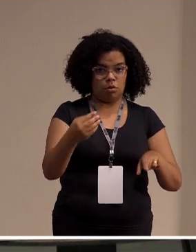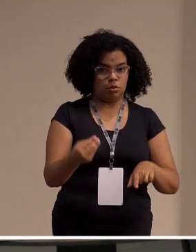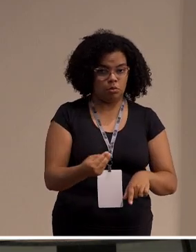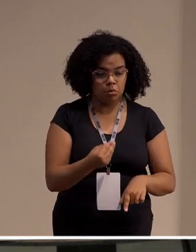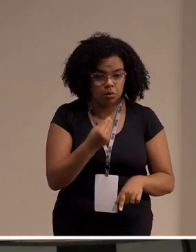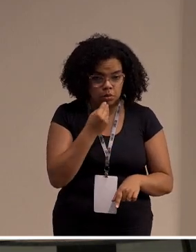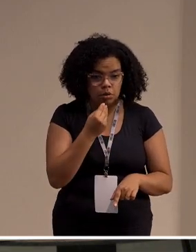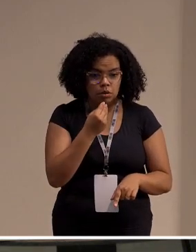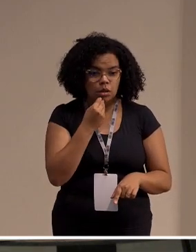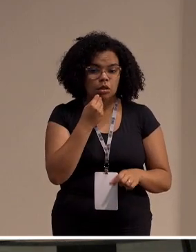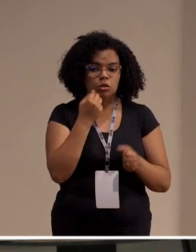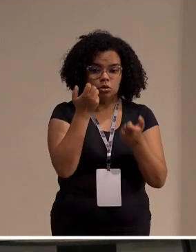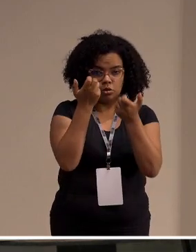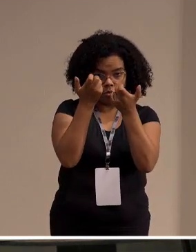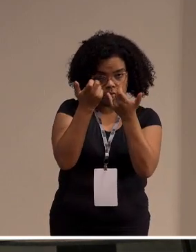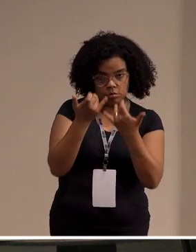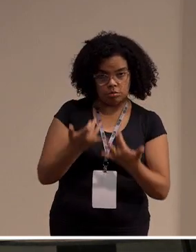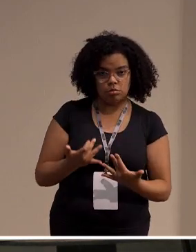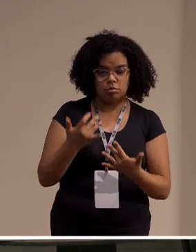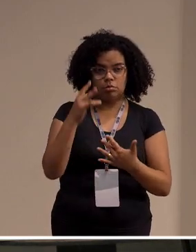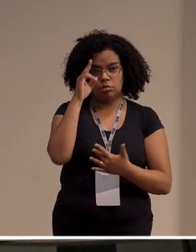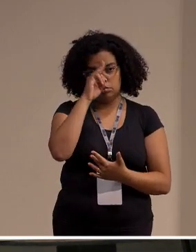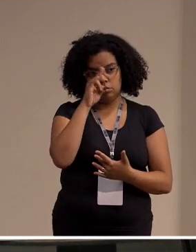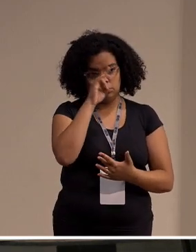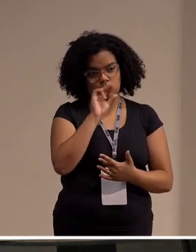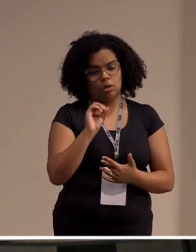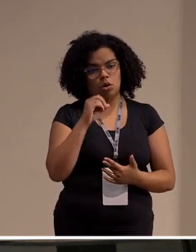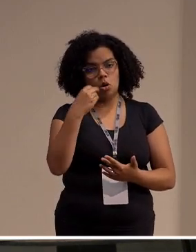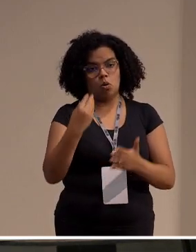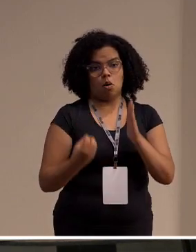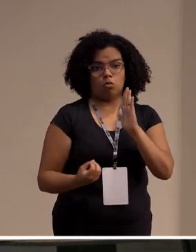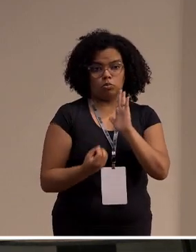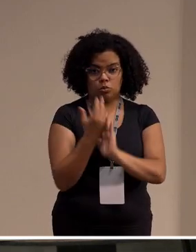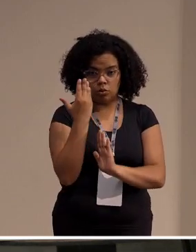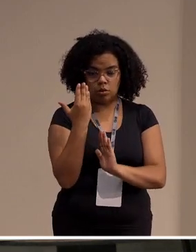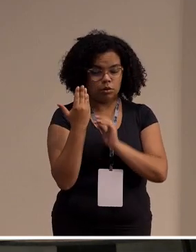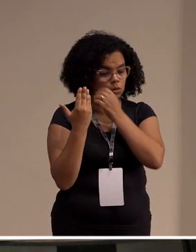oportunidade de contar essas histórias, seja por autores que